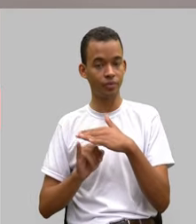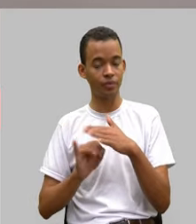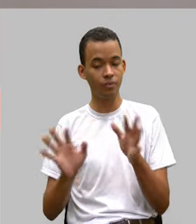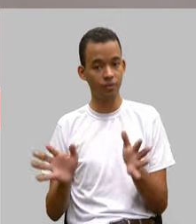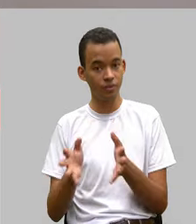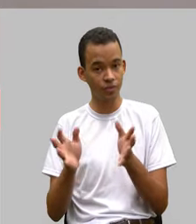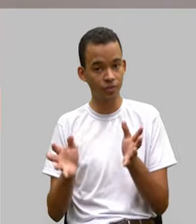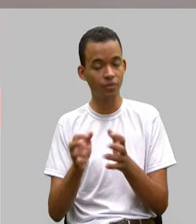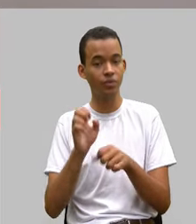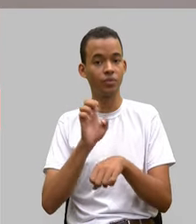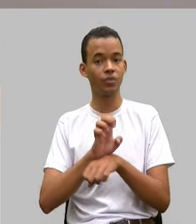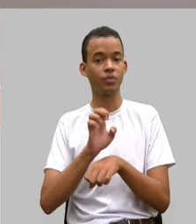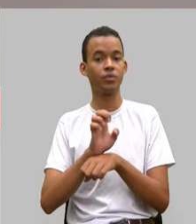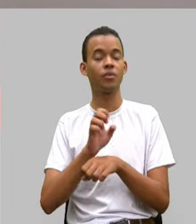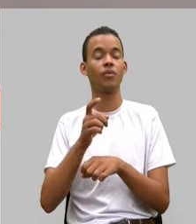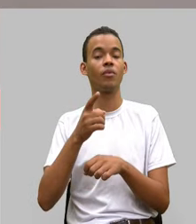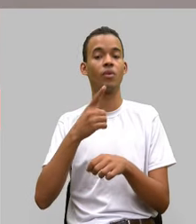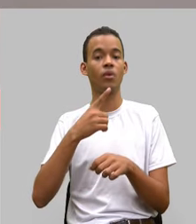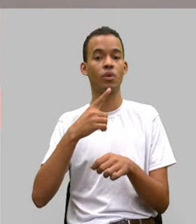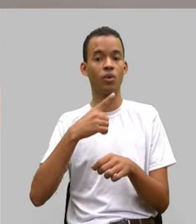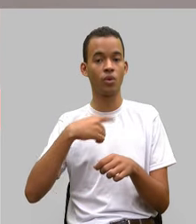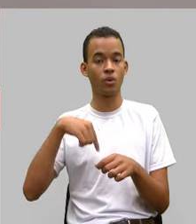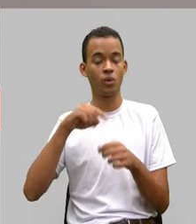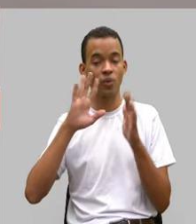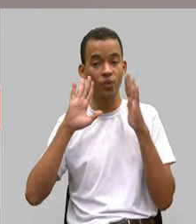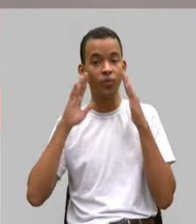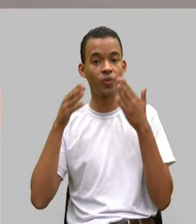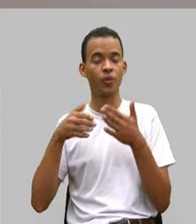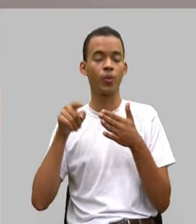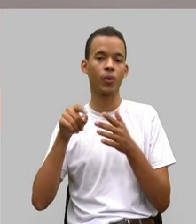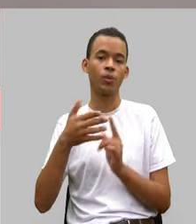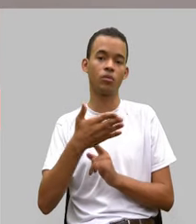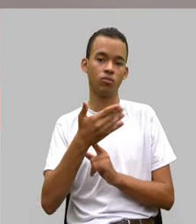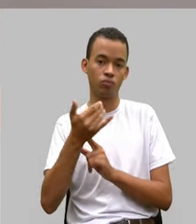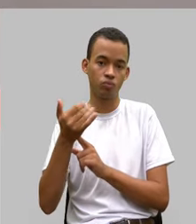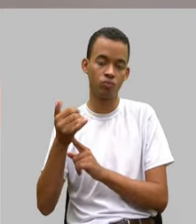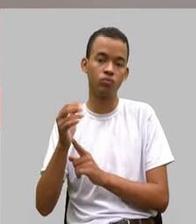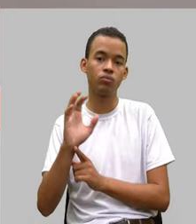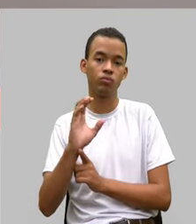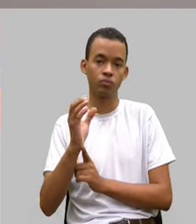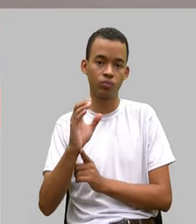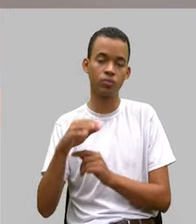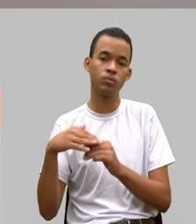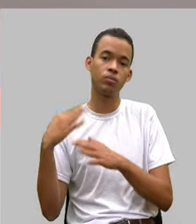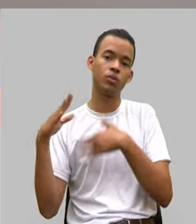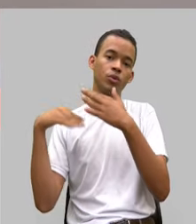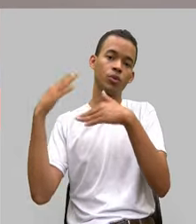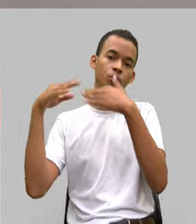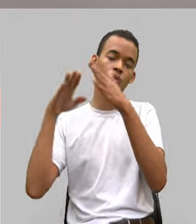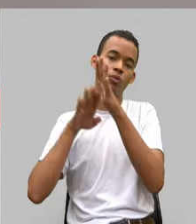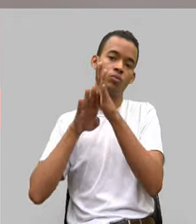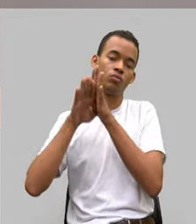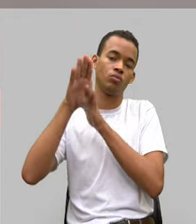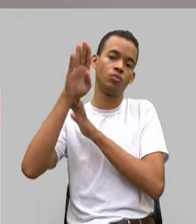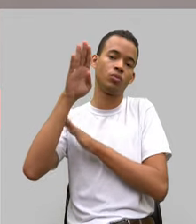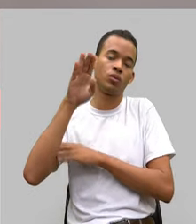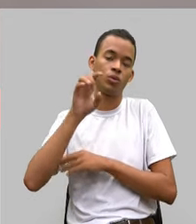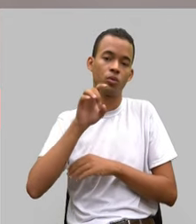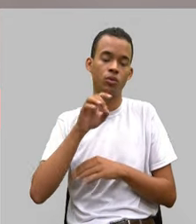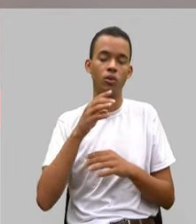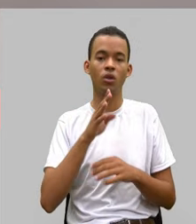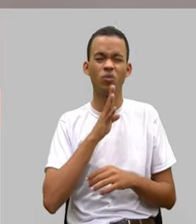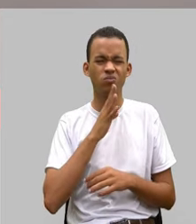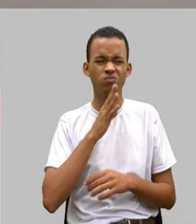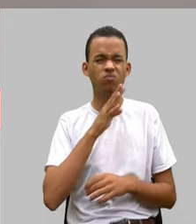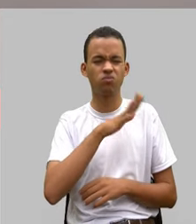principal missão o avanço ciênci e Tecnologia em todas as áreas do conhecimento esp especificamente